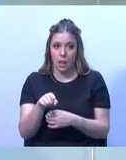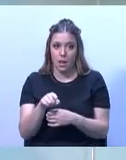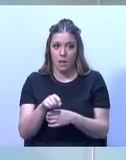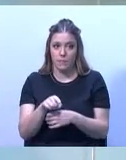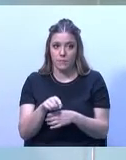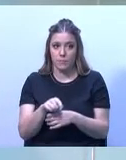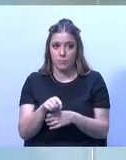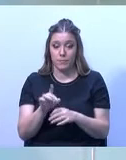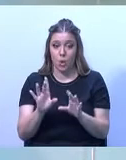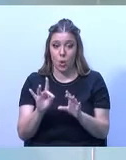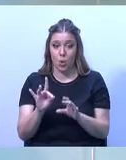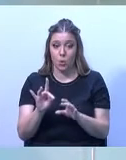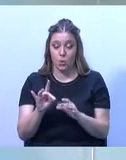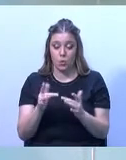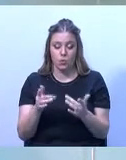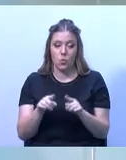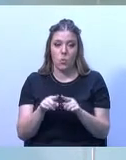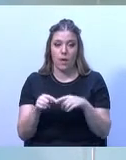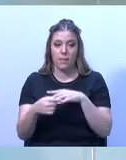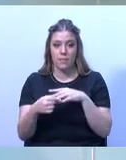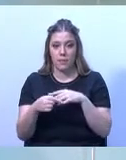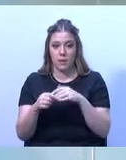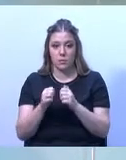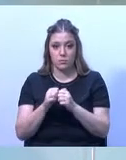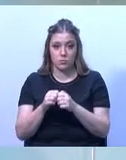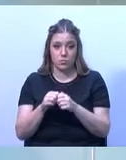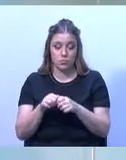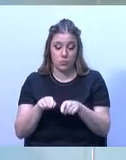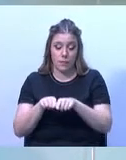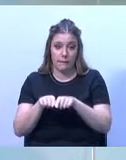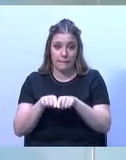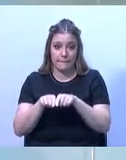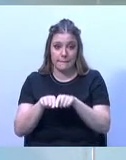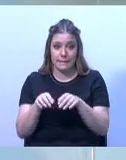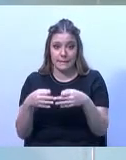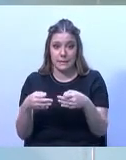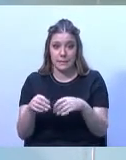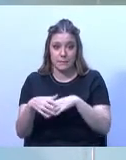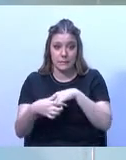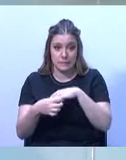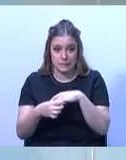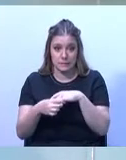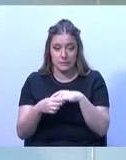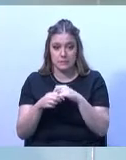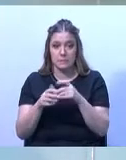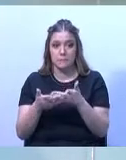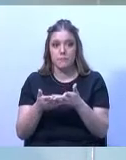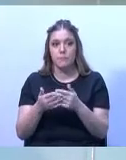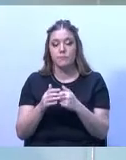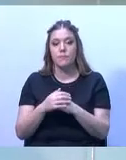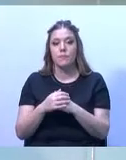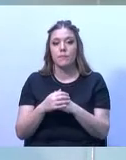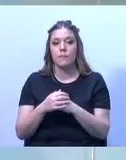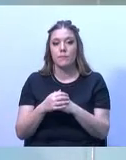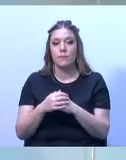o contacto entre os seus dedos estão sempre presentes. Verifiquei que vai a um colega tirar, portanto, mensalmente esse calo, que